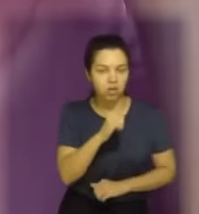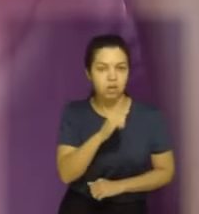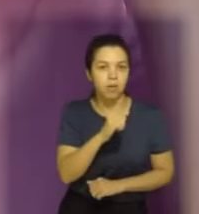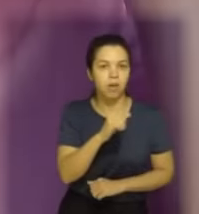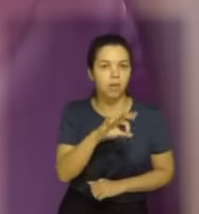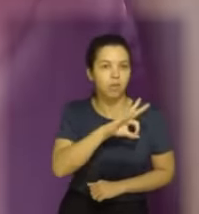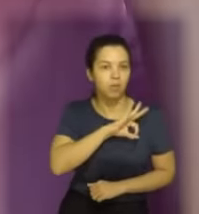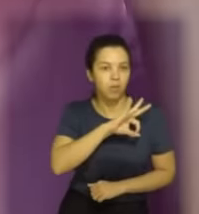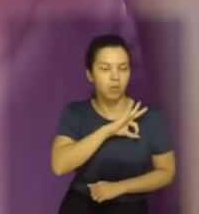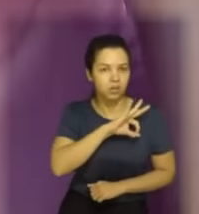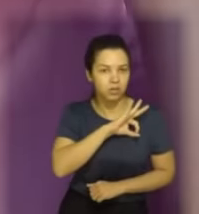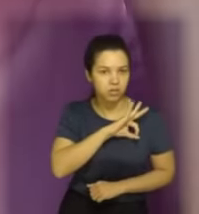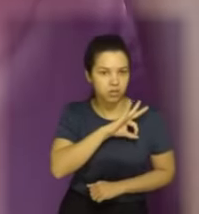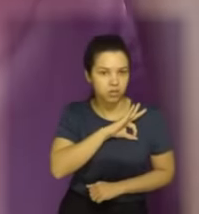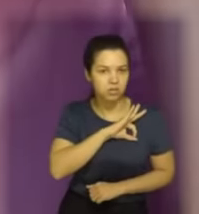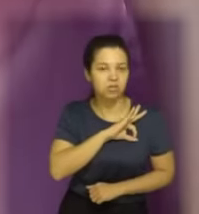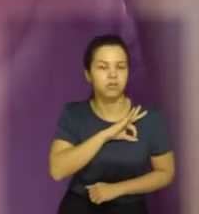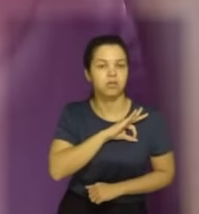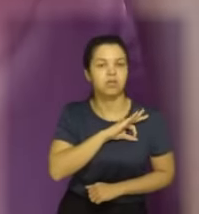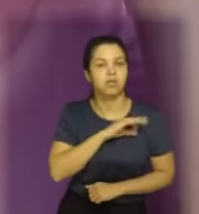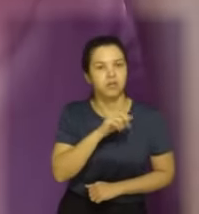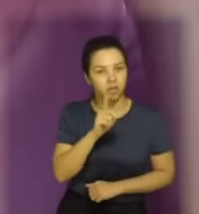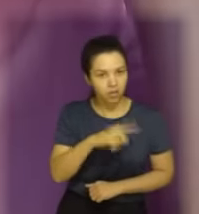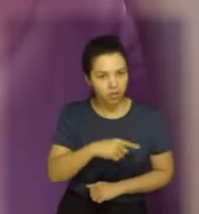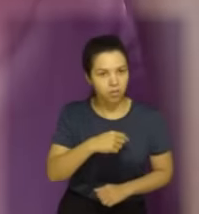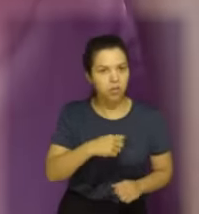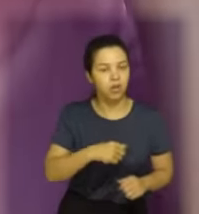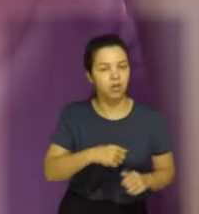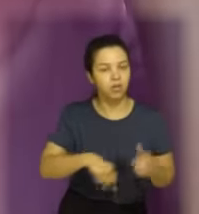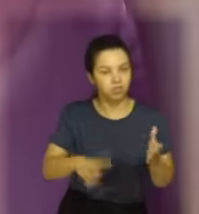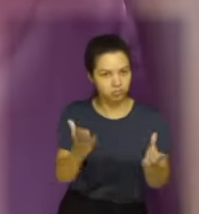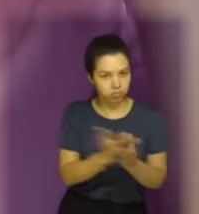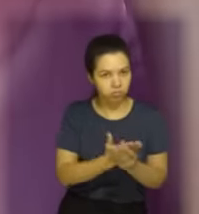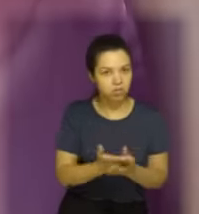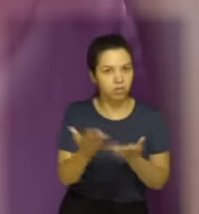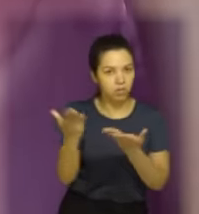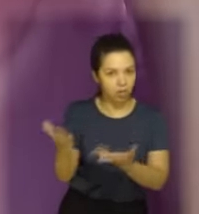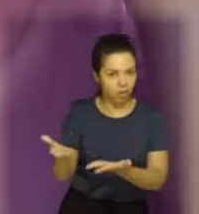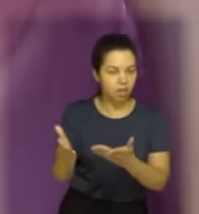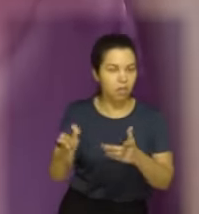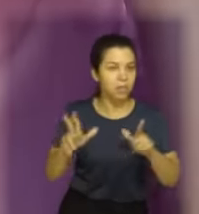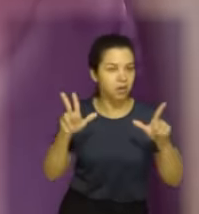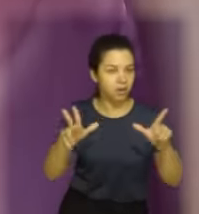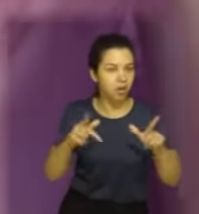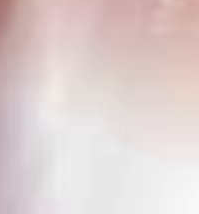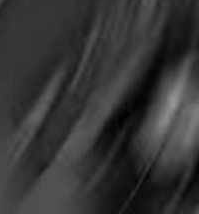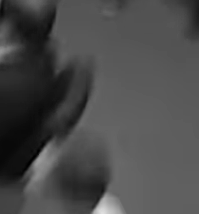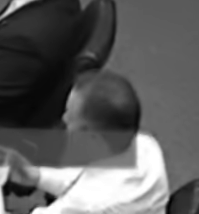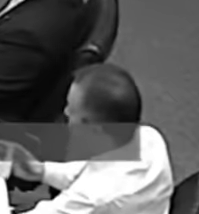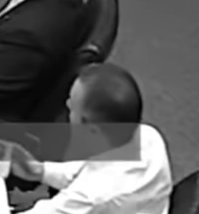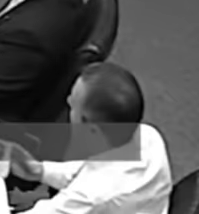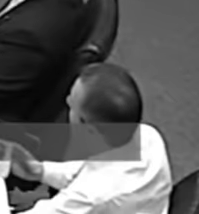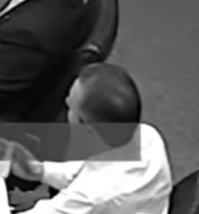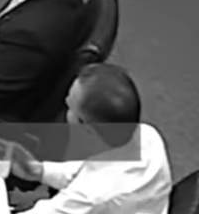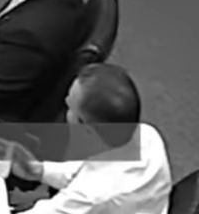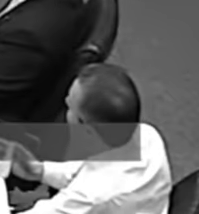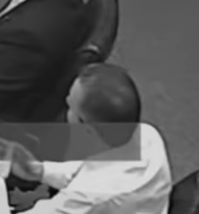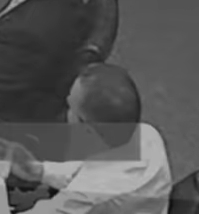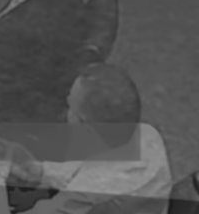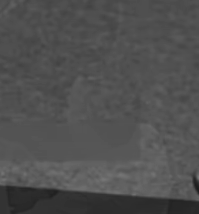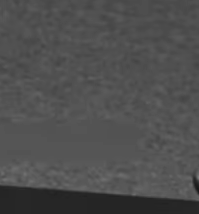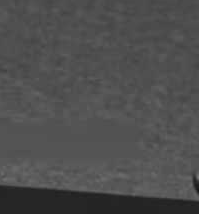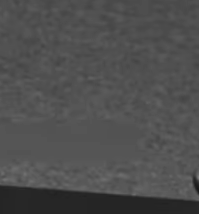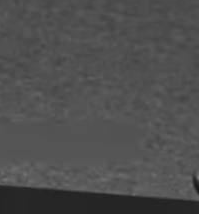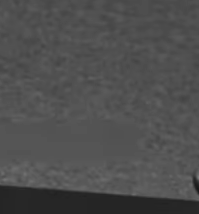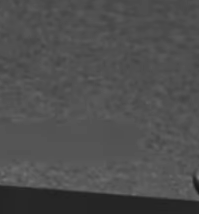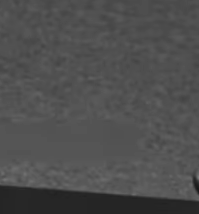ocorrência e já entramos com uma queixa-crime também contra esta militante que estava aqui e que me chamou de racista. Questão de ordem, senhor presidente.